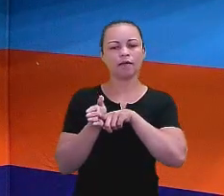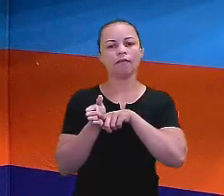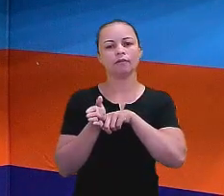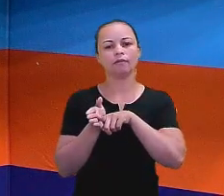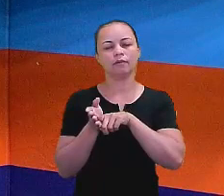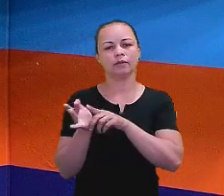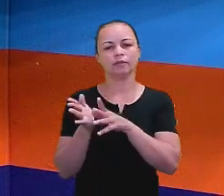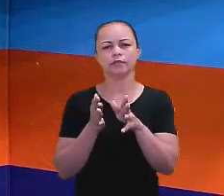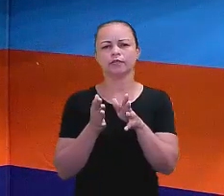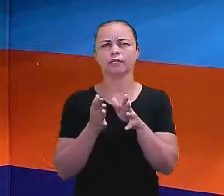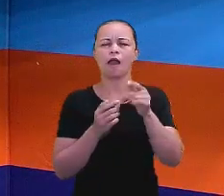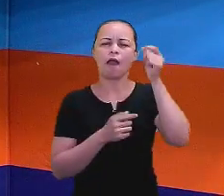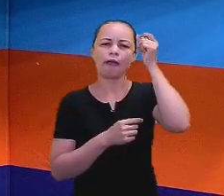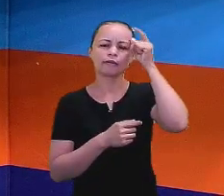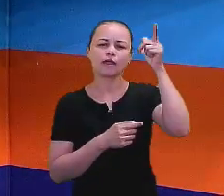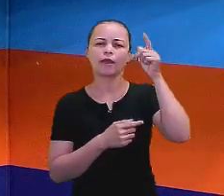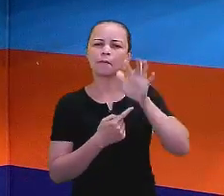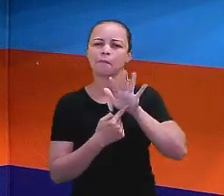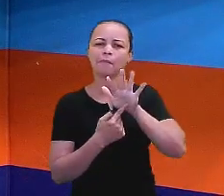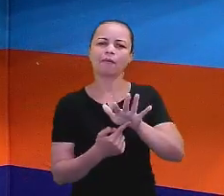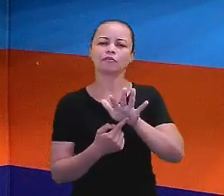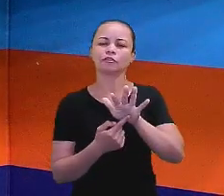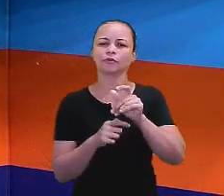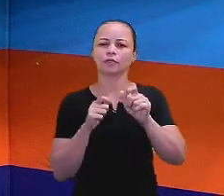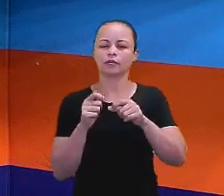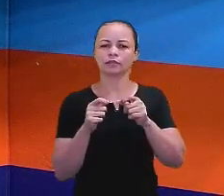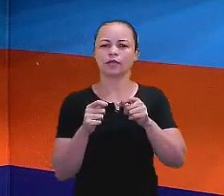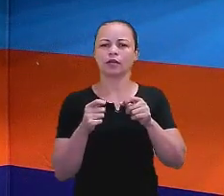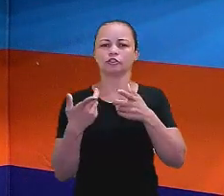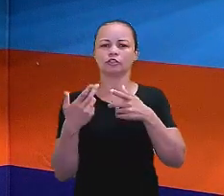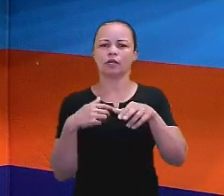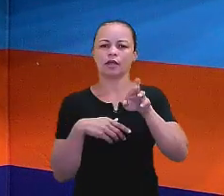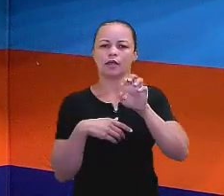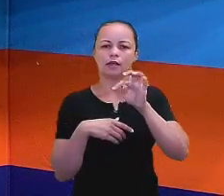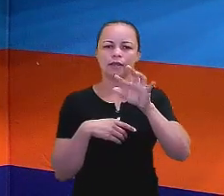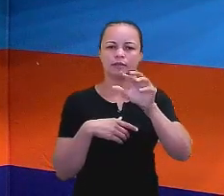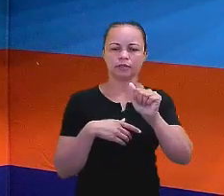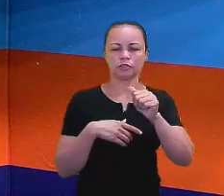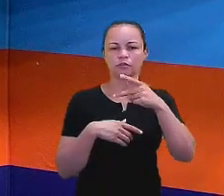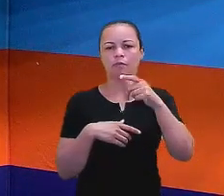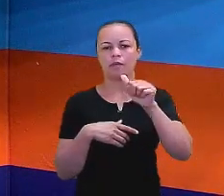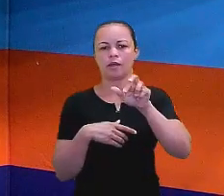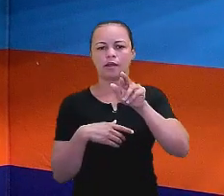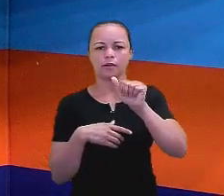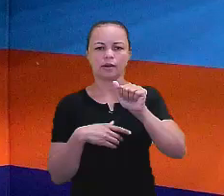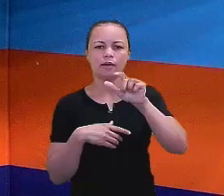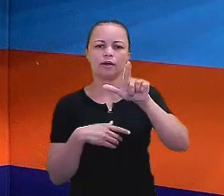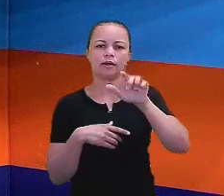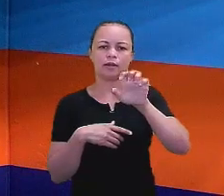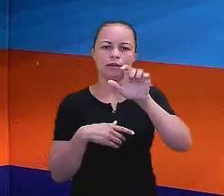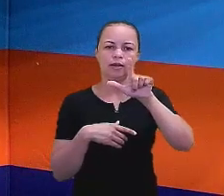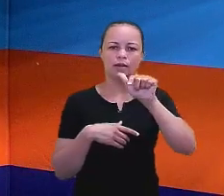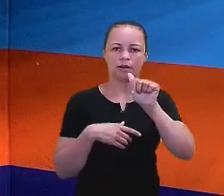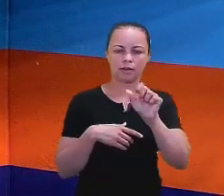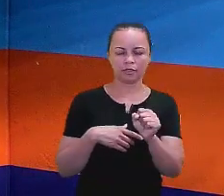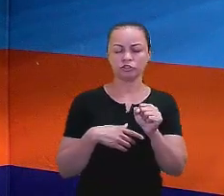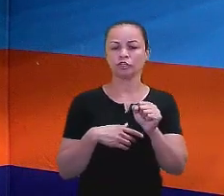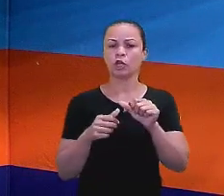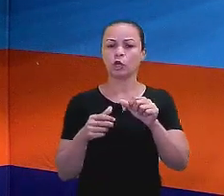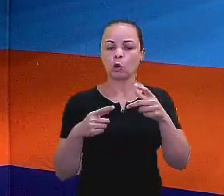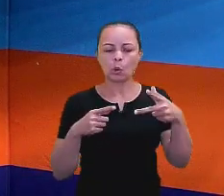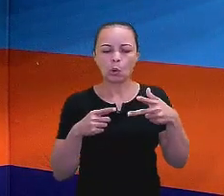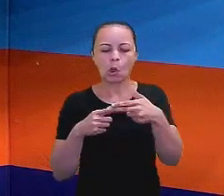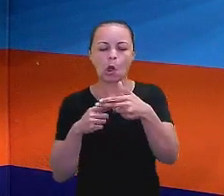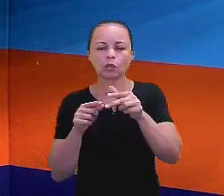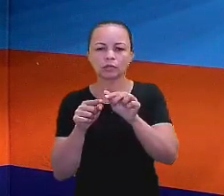traz também aquela ideia das retas cortadas por uma transversal, tá? Por que eu estou